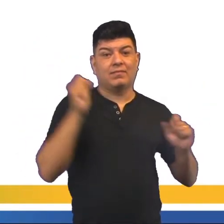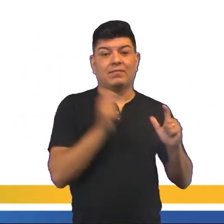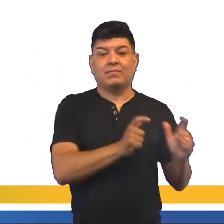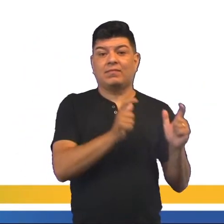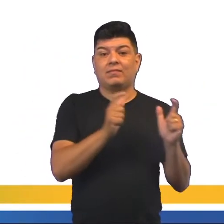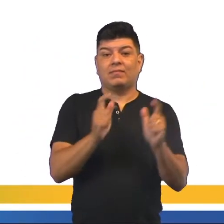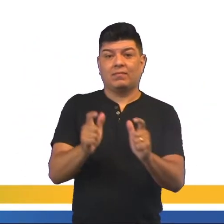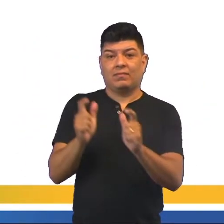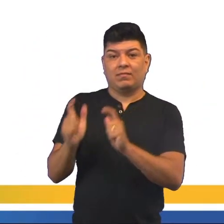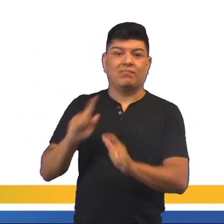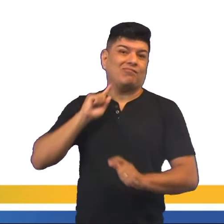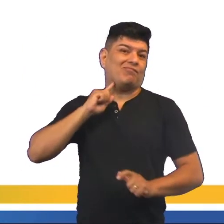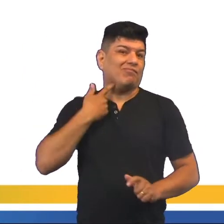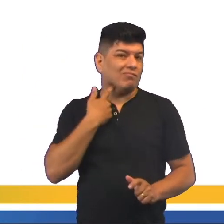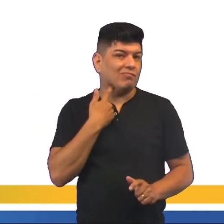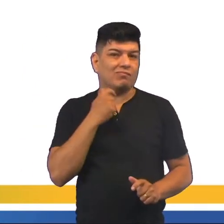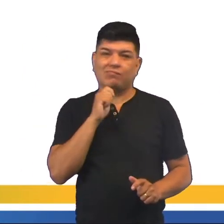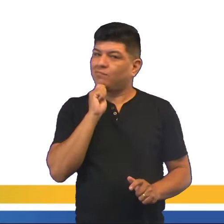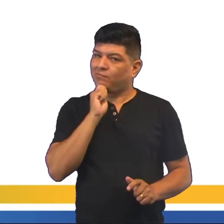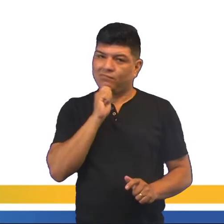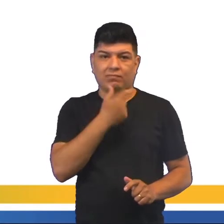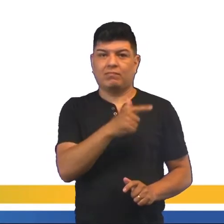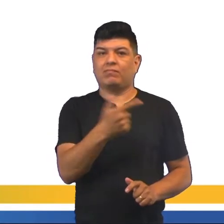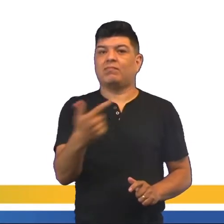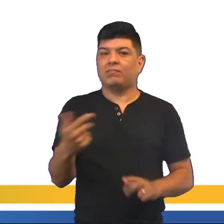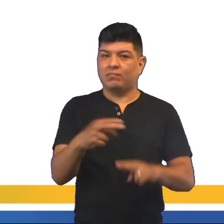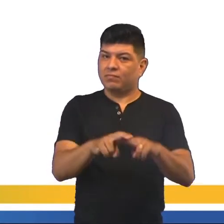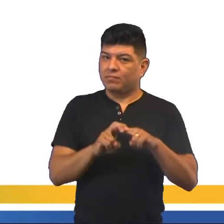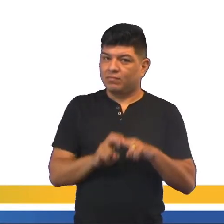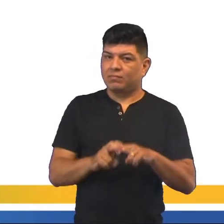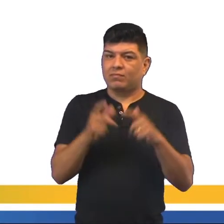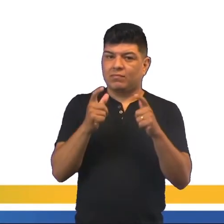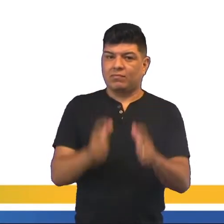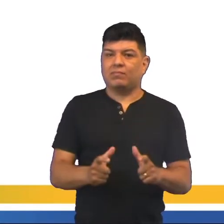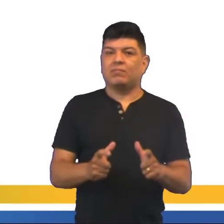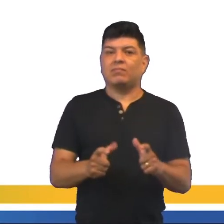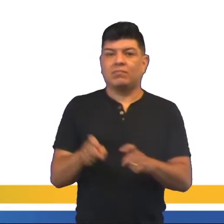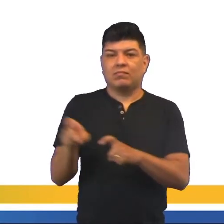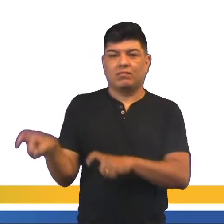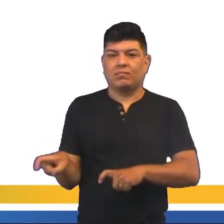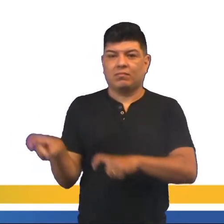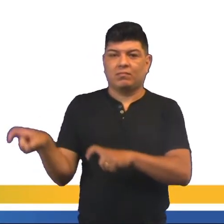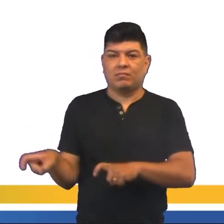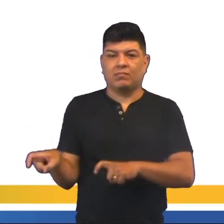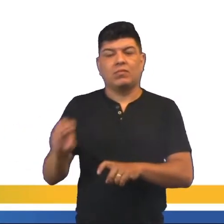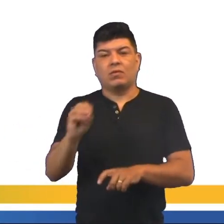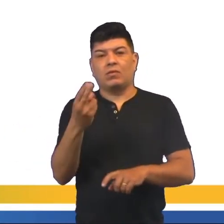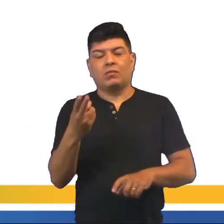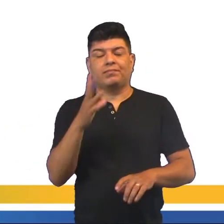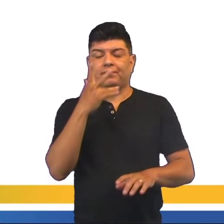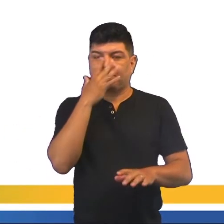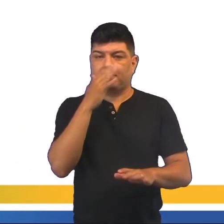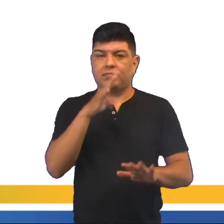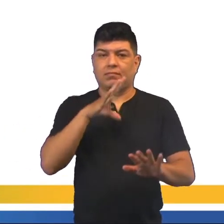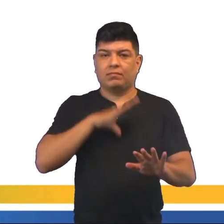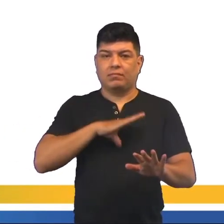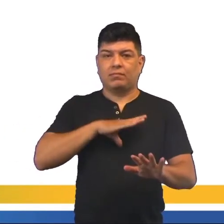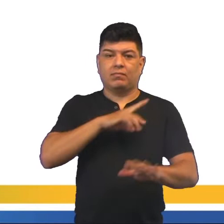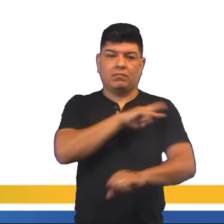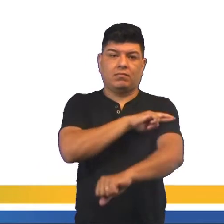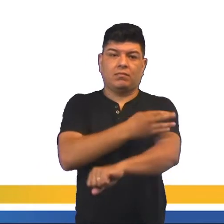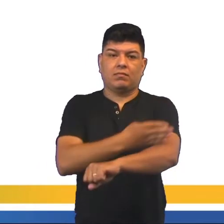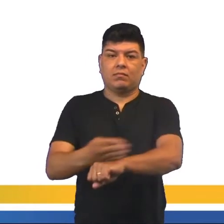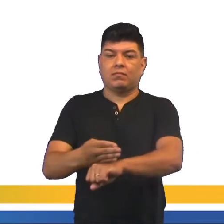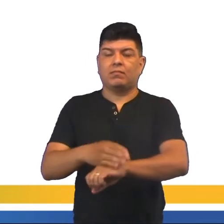tenha tanta poluição como acontece na parte do sítio urbano das grandes cidades, como é o caso de Rio Branco,